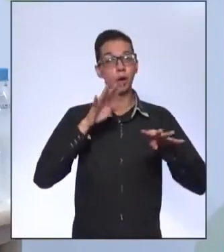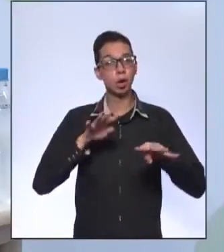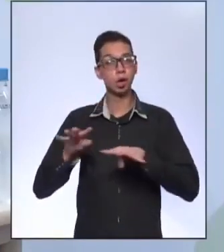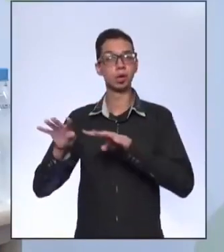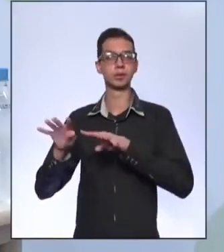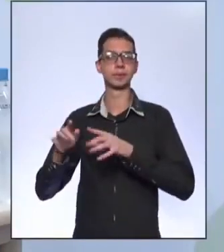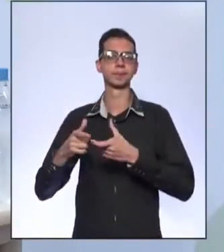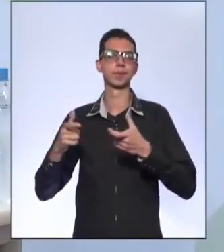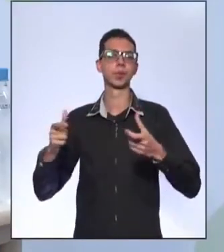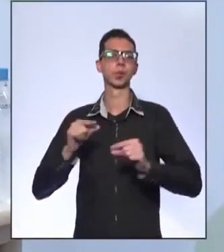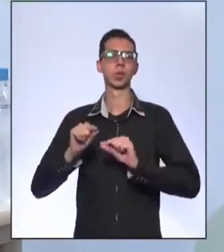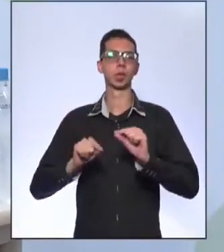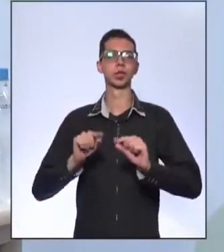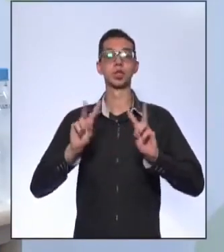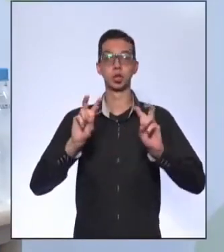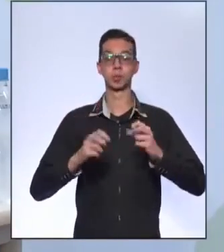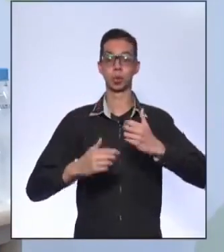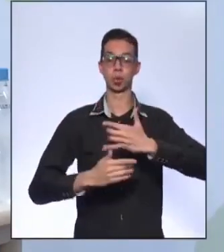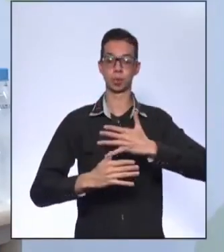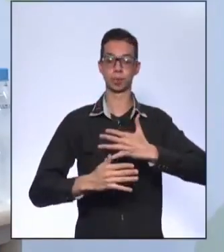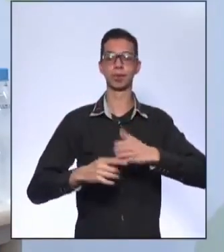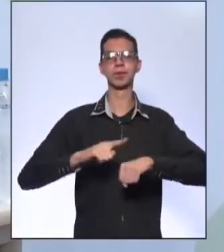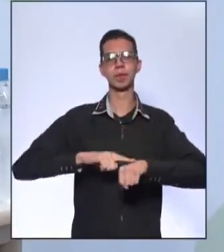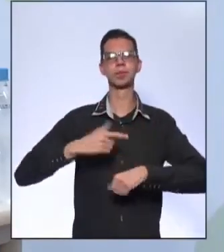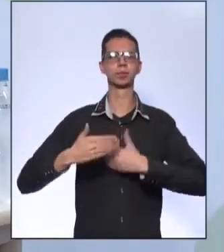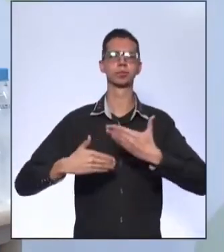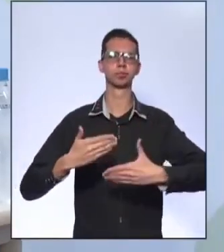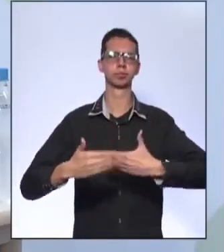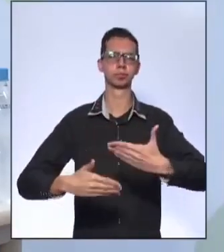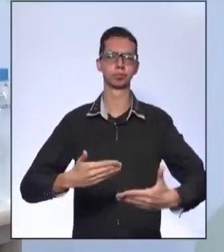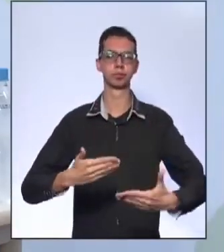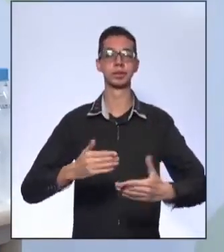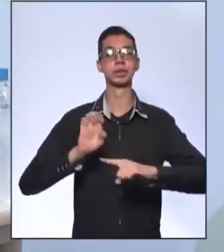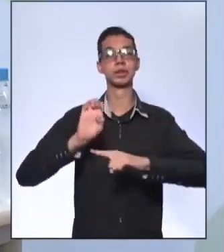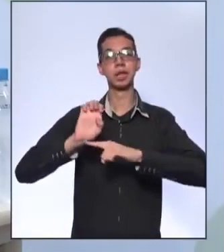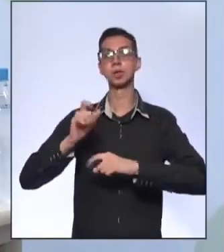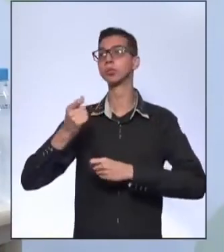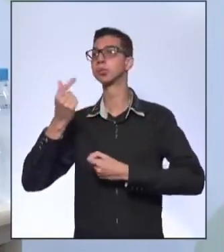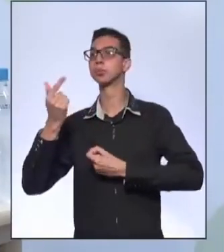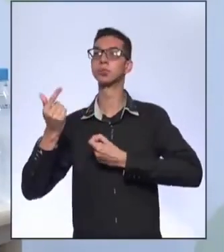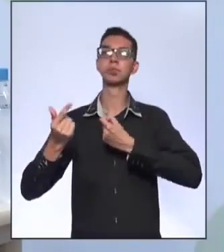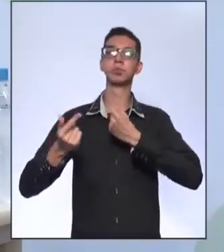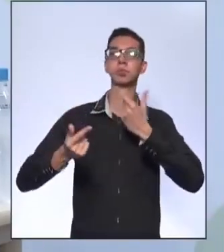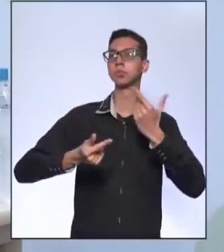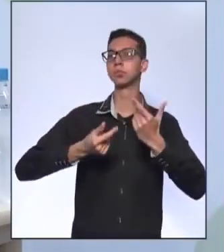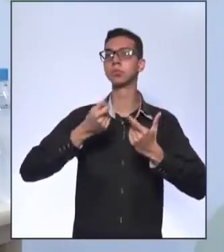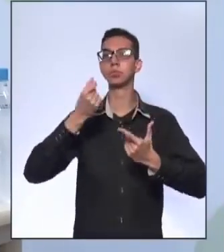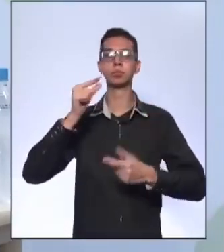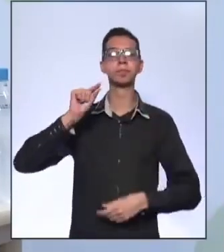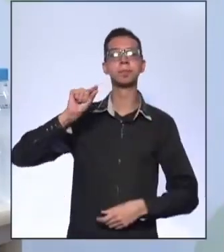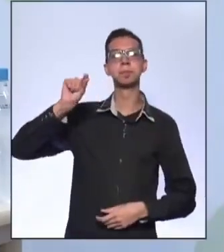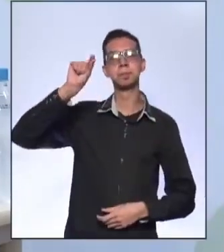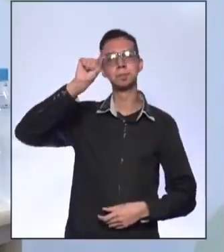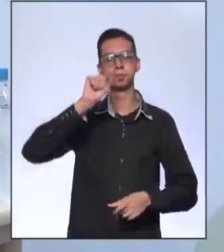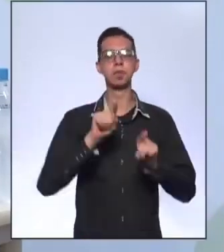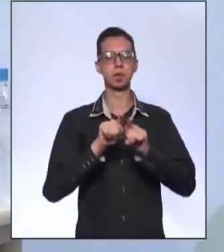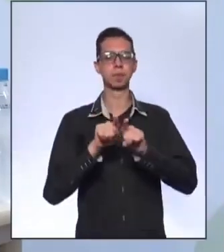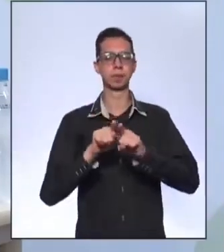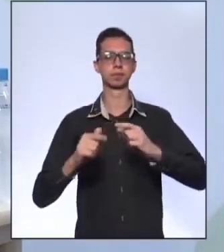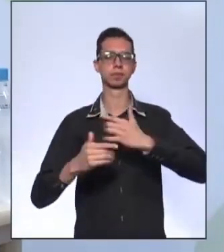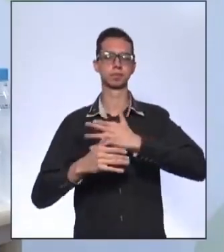com a questão da urbanização daí com o passar do tempo outras outros estados foram na tendo a sua maioria urbanizada